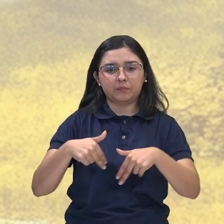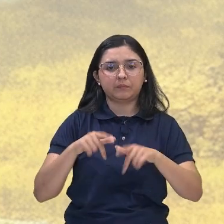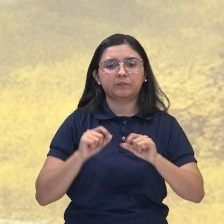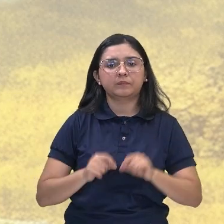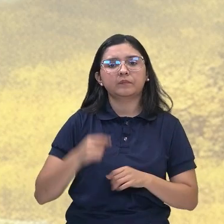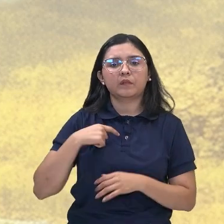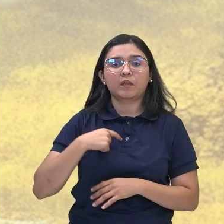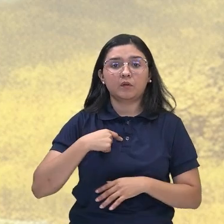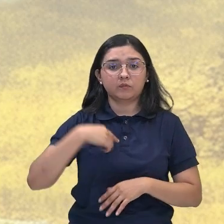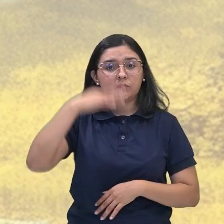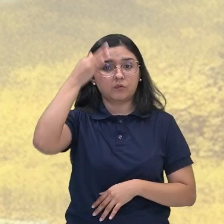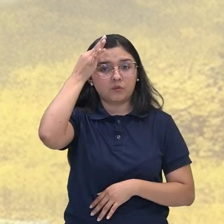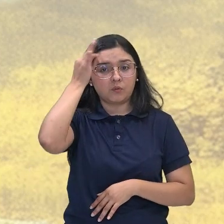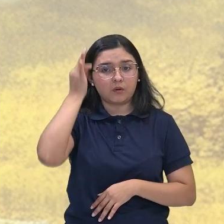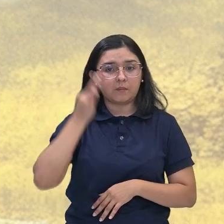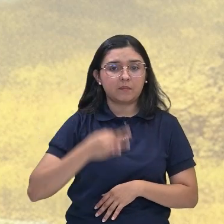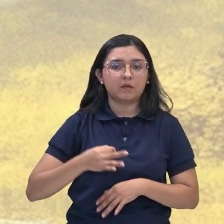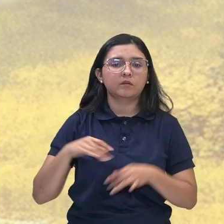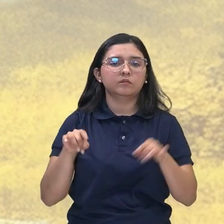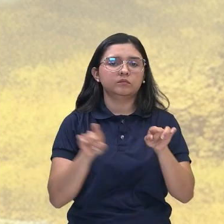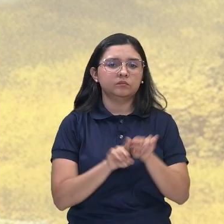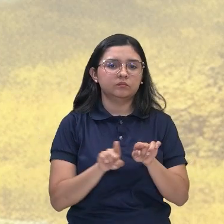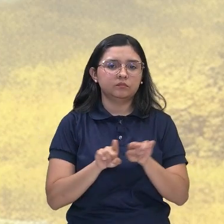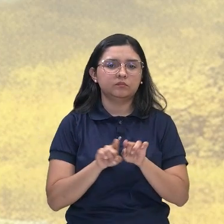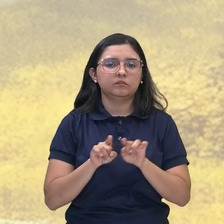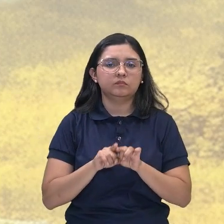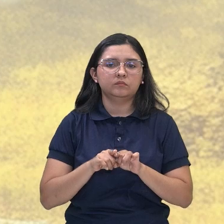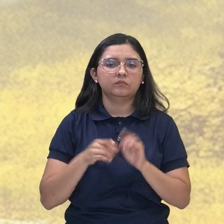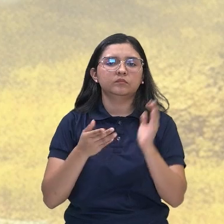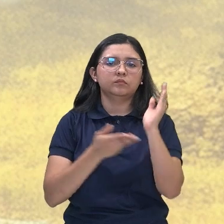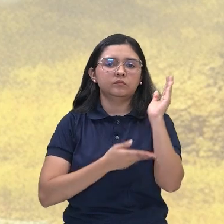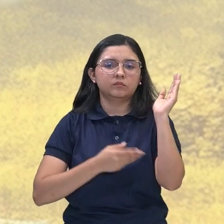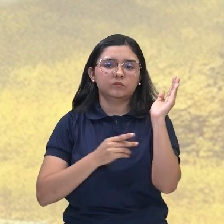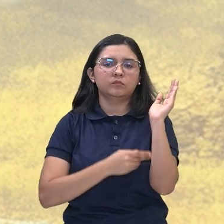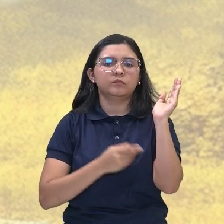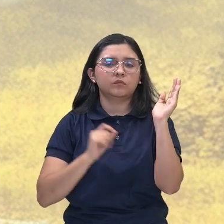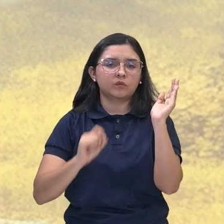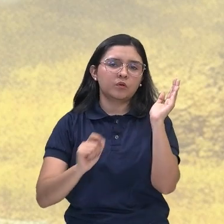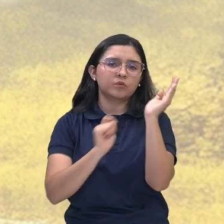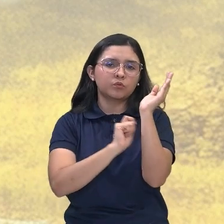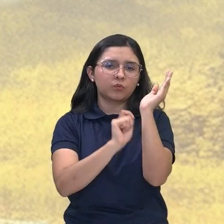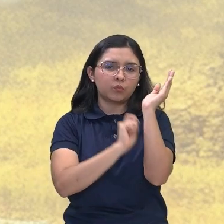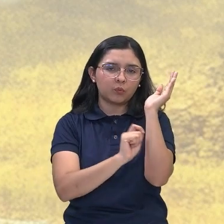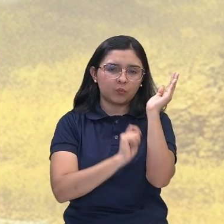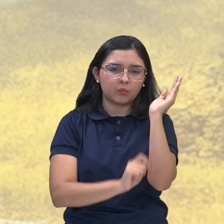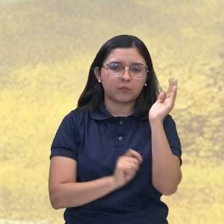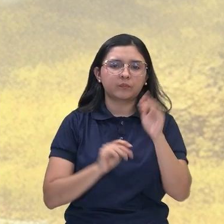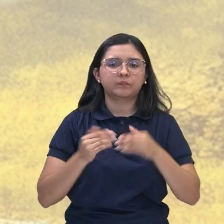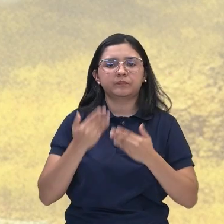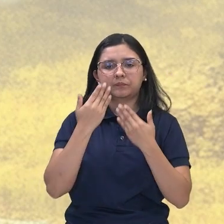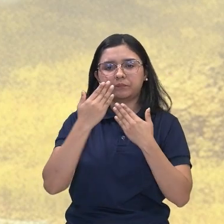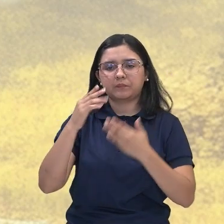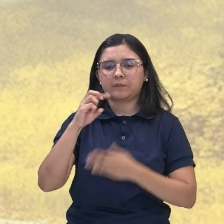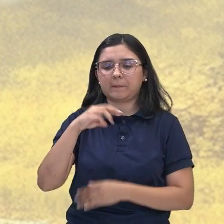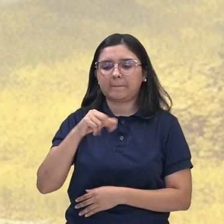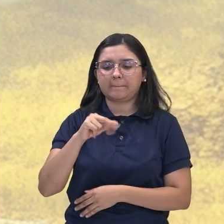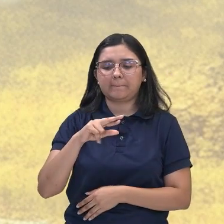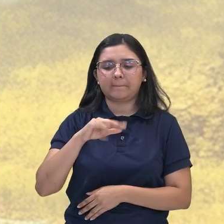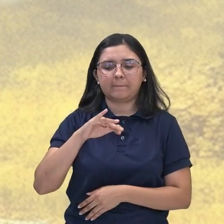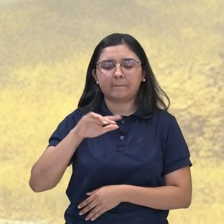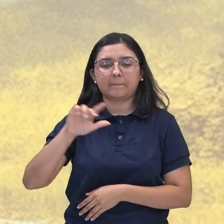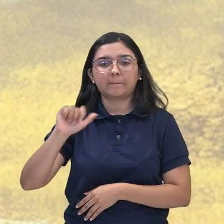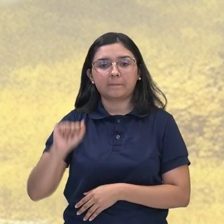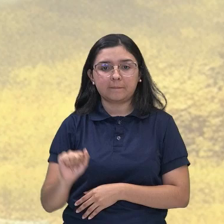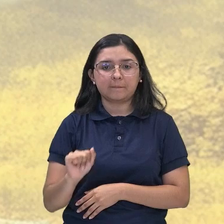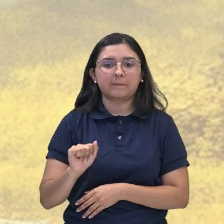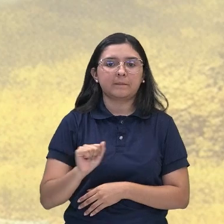teus cabelos de boninas, nos troncos gravarei os teus louvores. Graças, Marília bela, graças